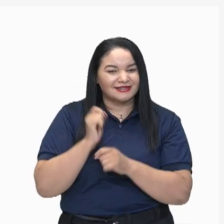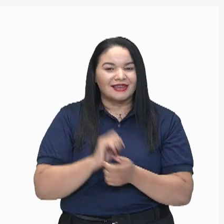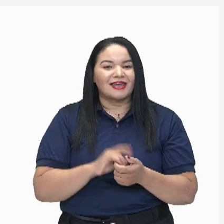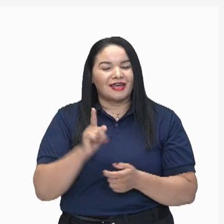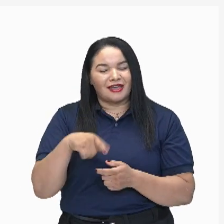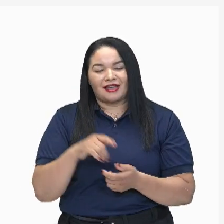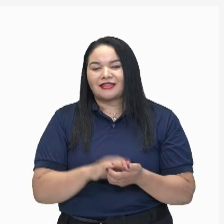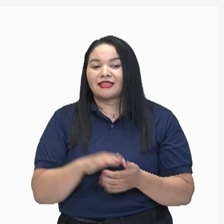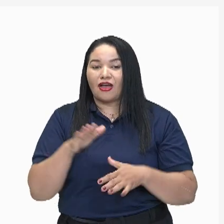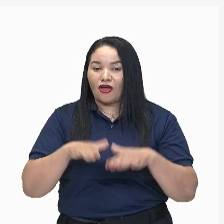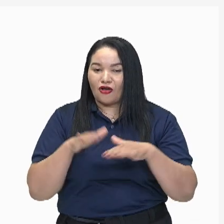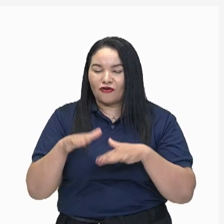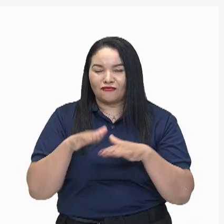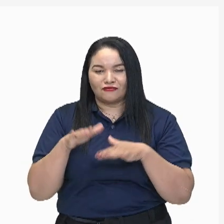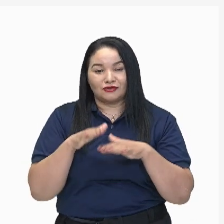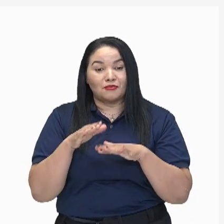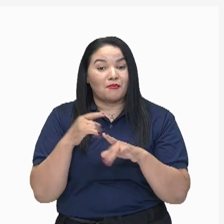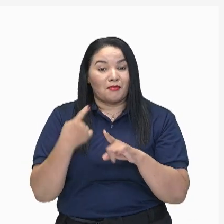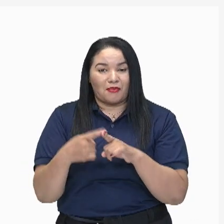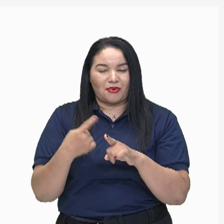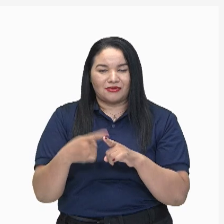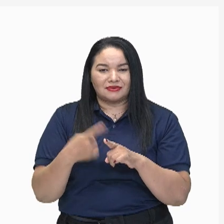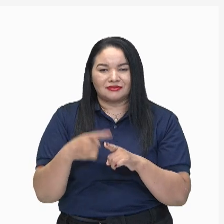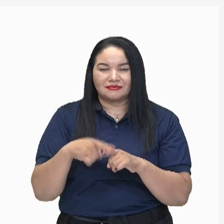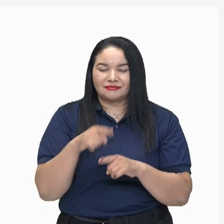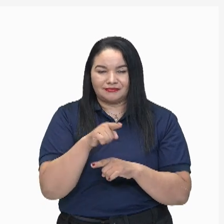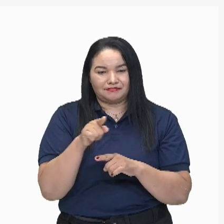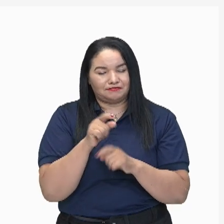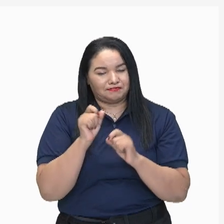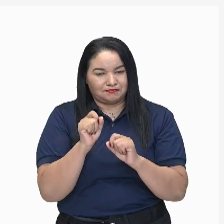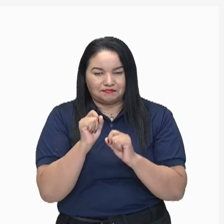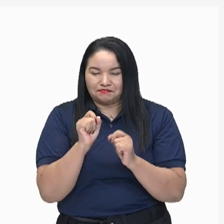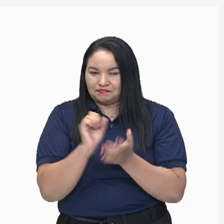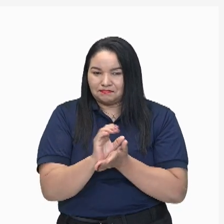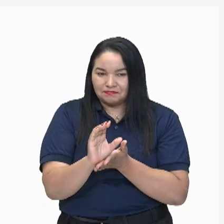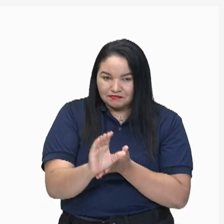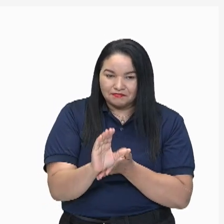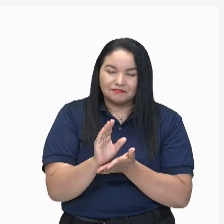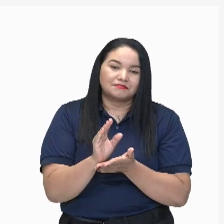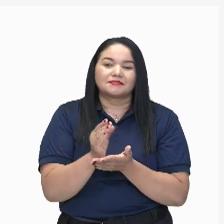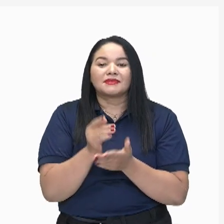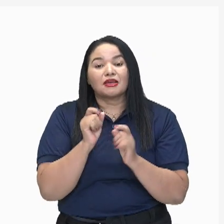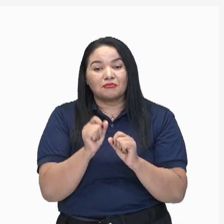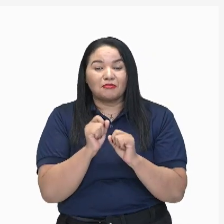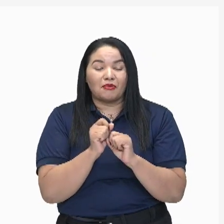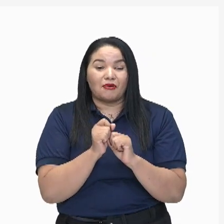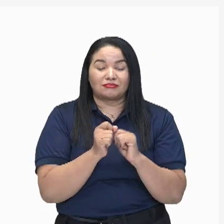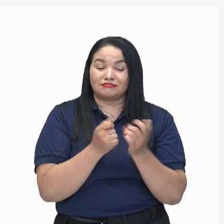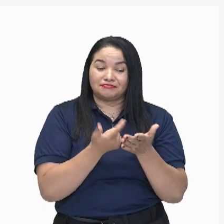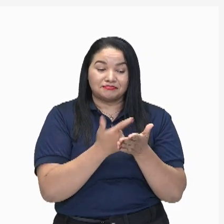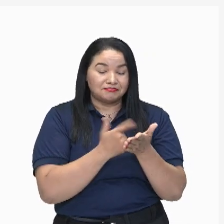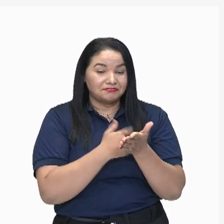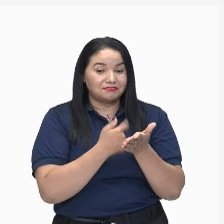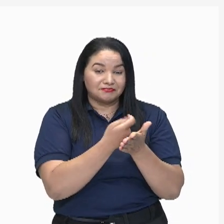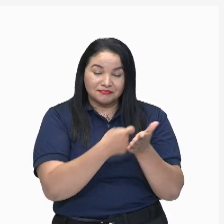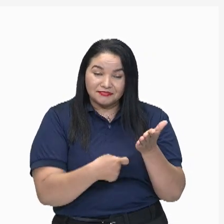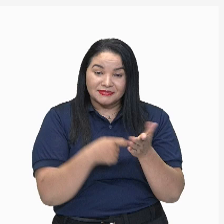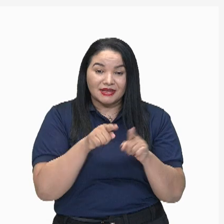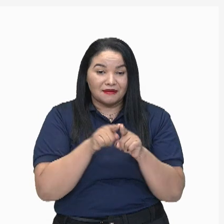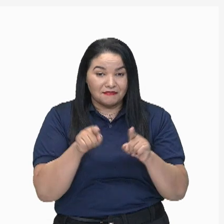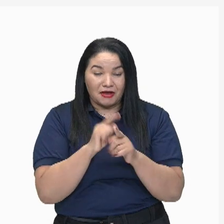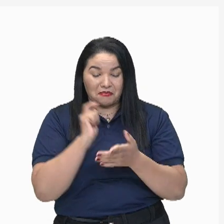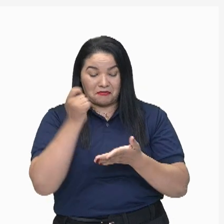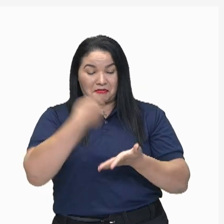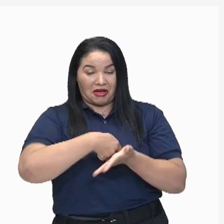que patrocina, provavelmente porque podia patrocinar a editora, mas ela falou que não, nem por isso ela recebia nada